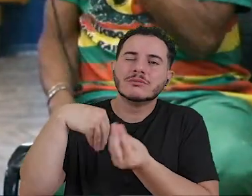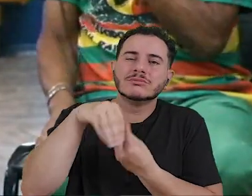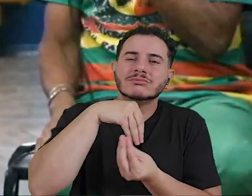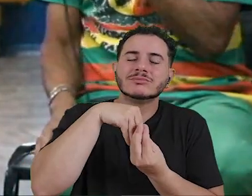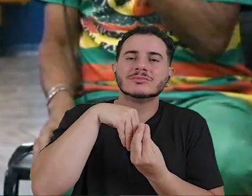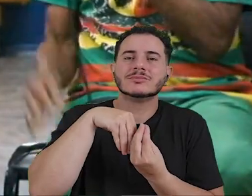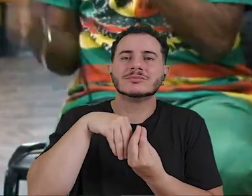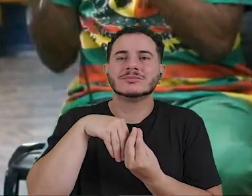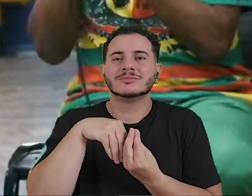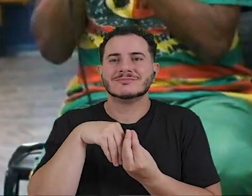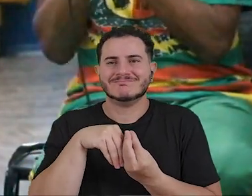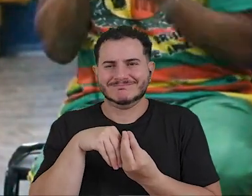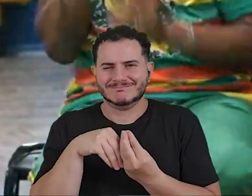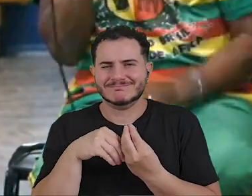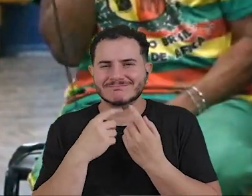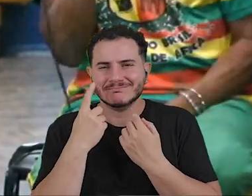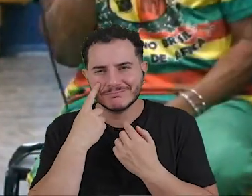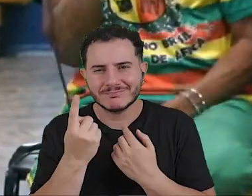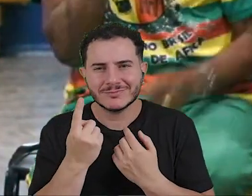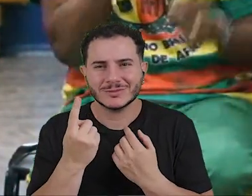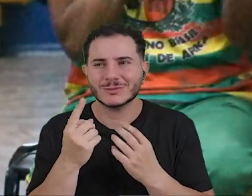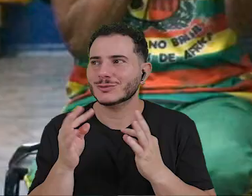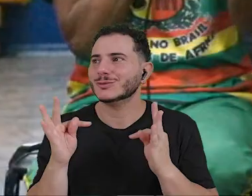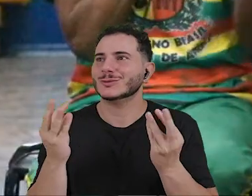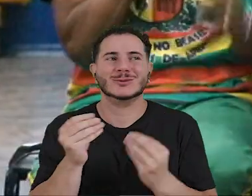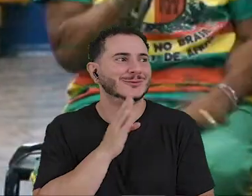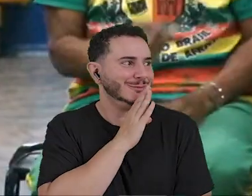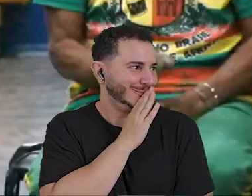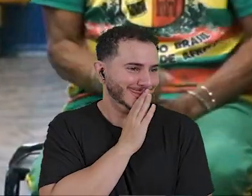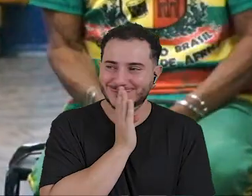Ouviu, gente? Tudo muito calado.